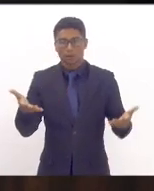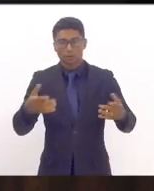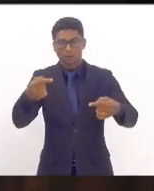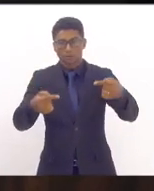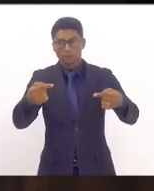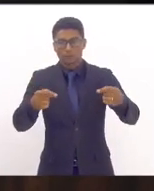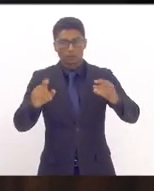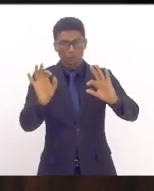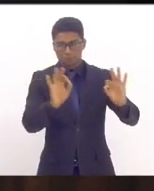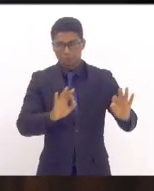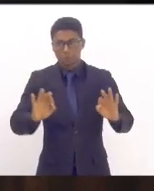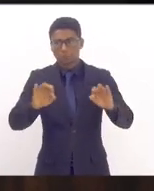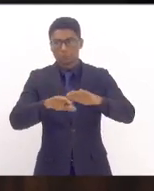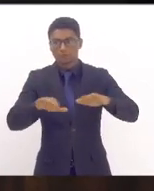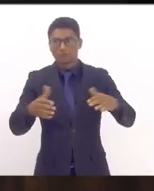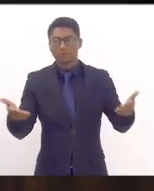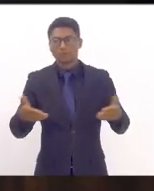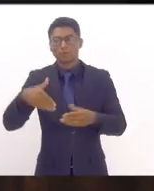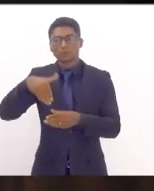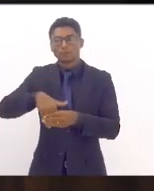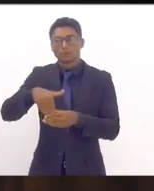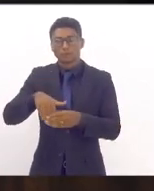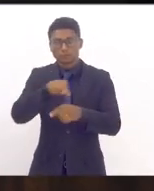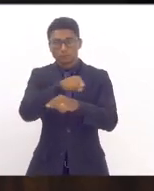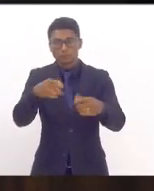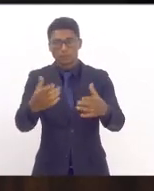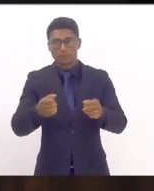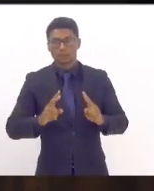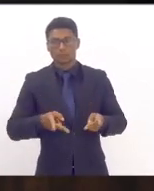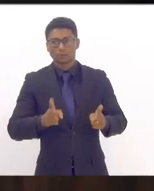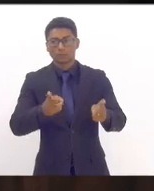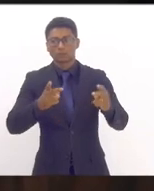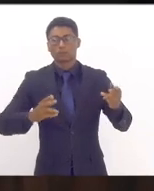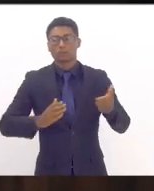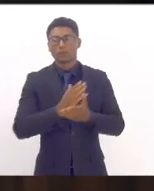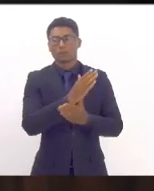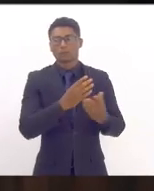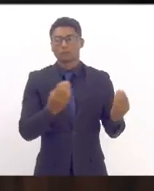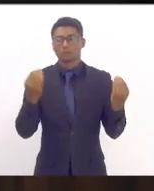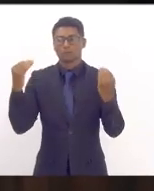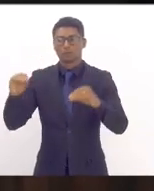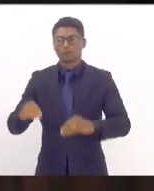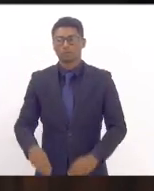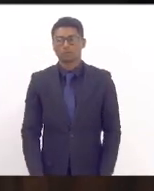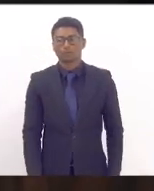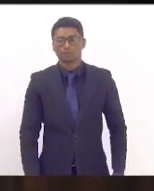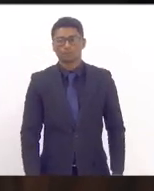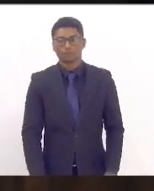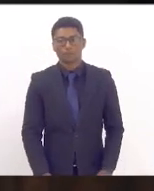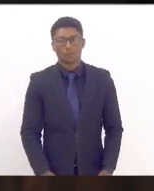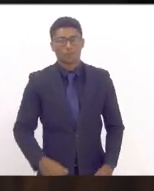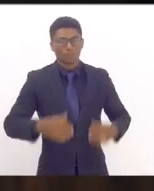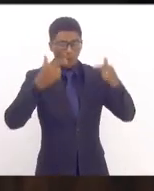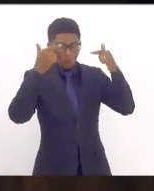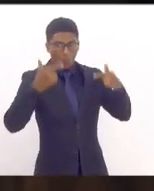numa avenida discutir encerrar da discussão em votação senhores que aprovam permaneças Como estão aprovados vai a promulgação